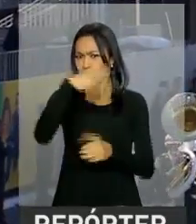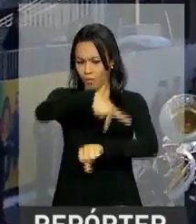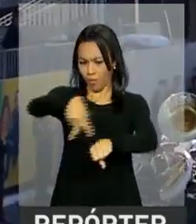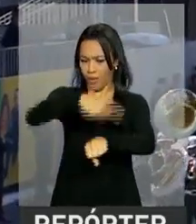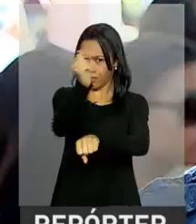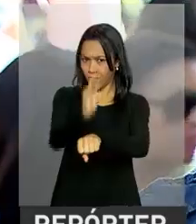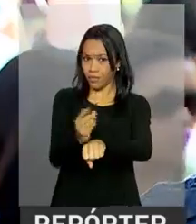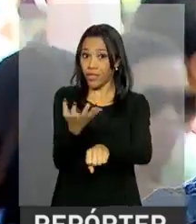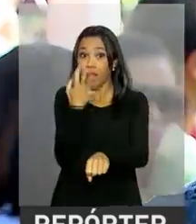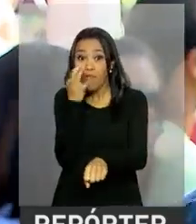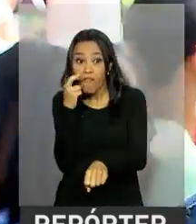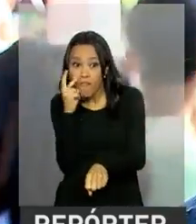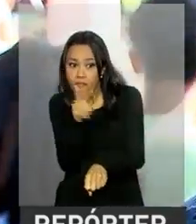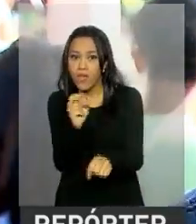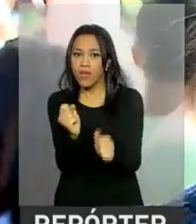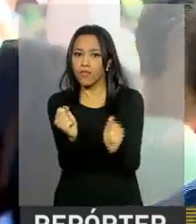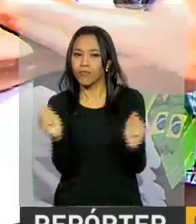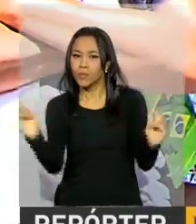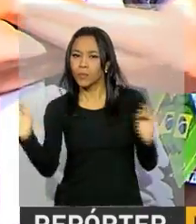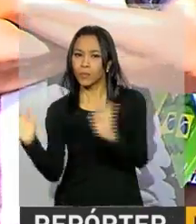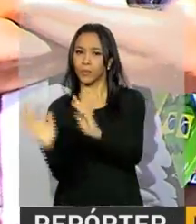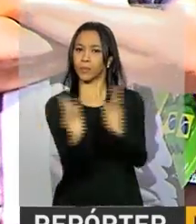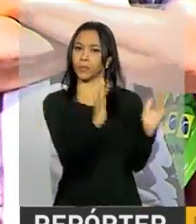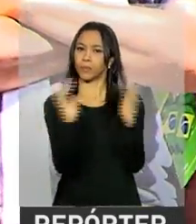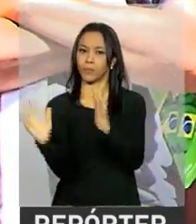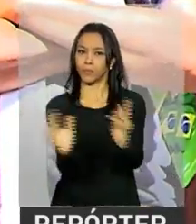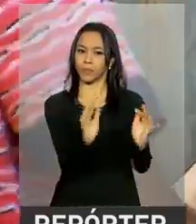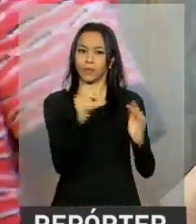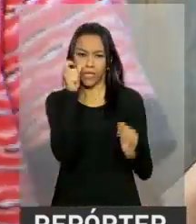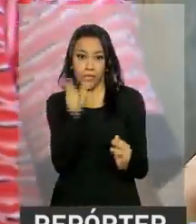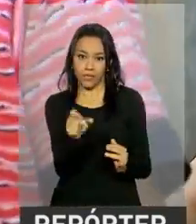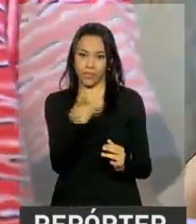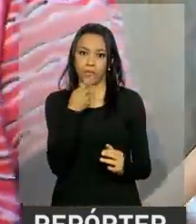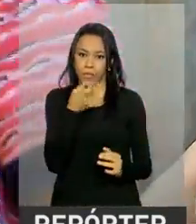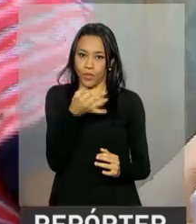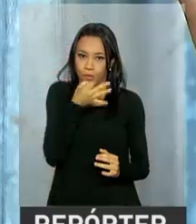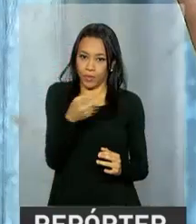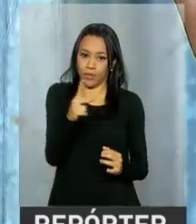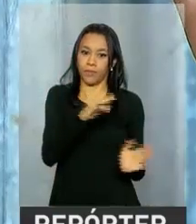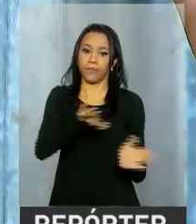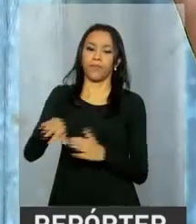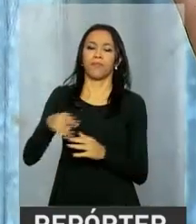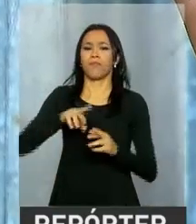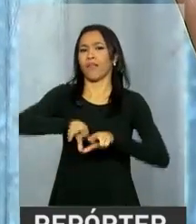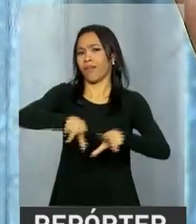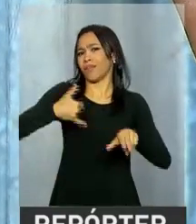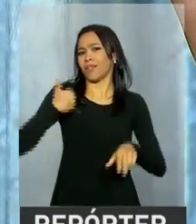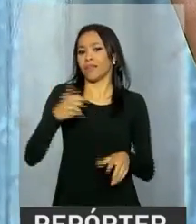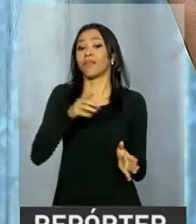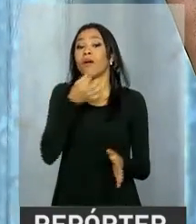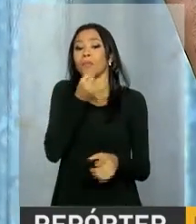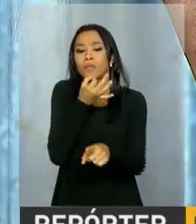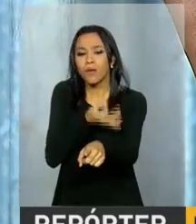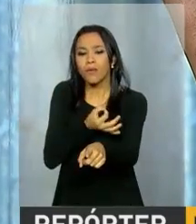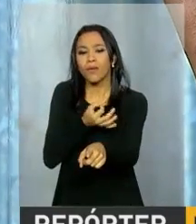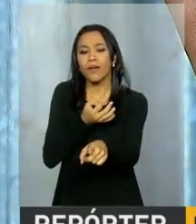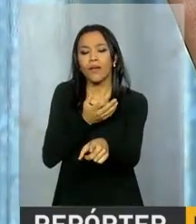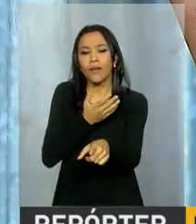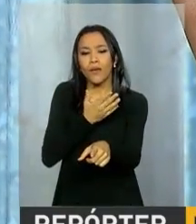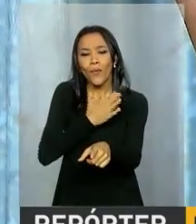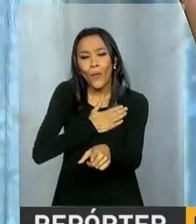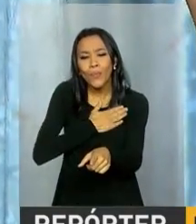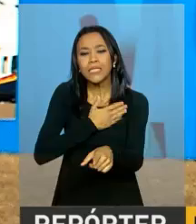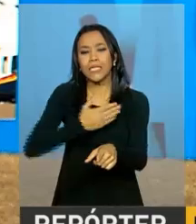mais de perto. Muito interessante. Diversão para todas as idades. Eu gostei foi dos militares